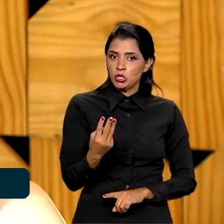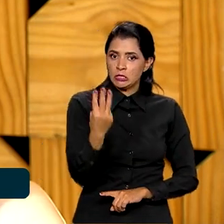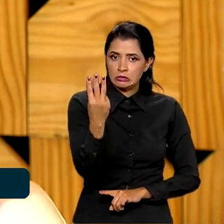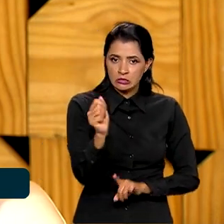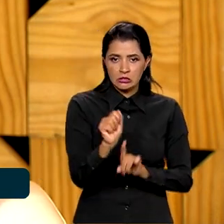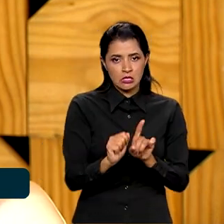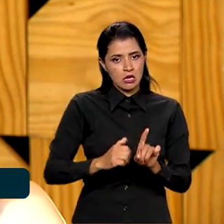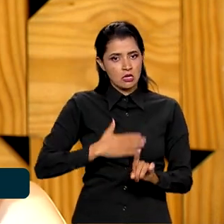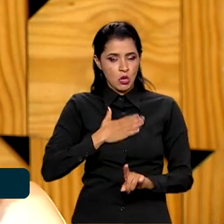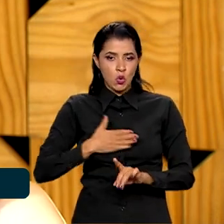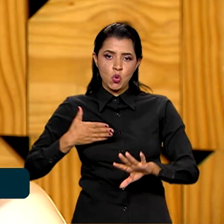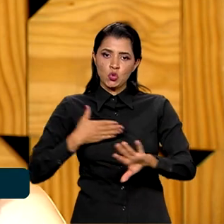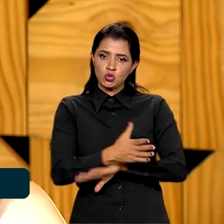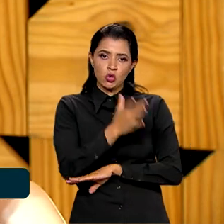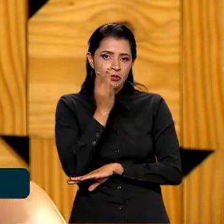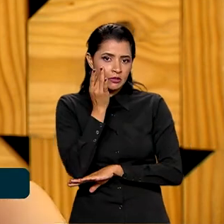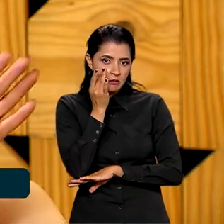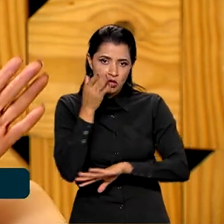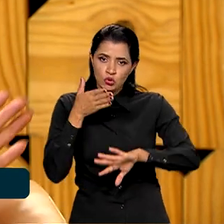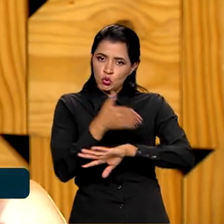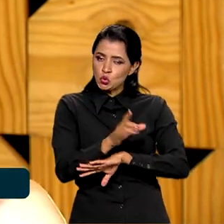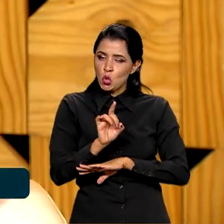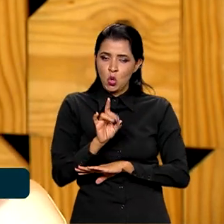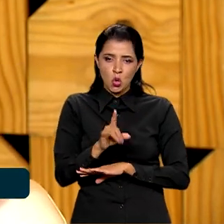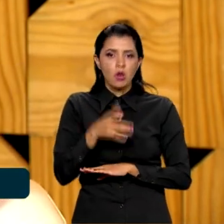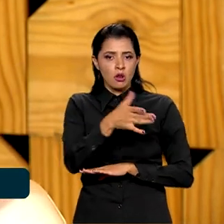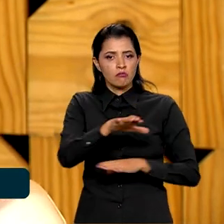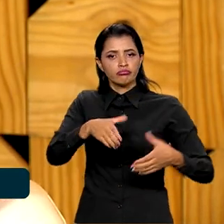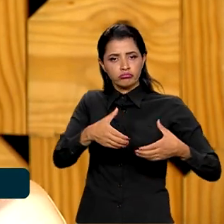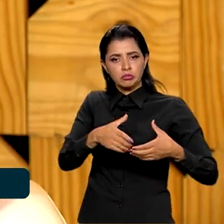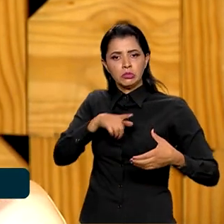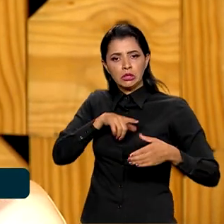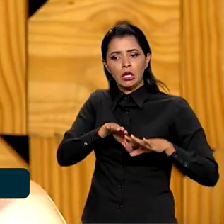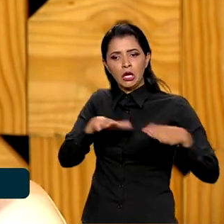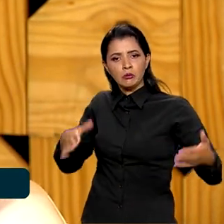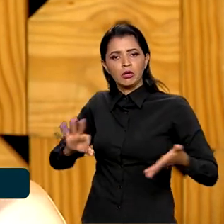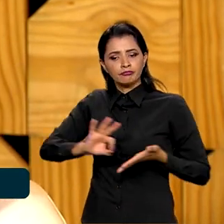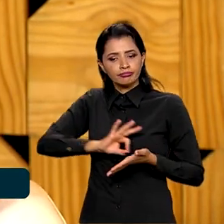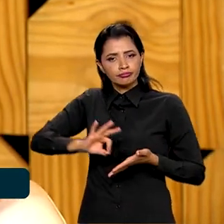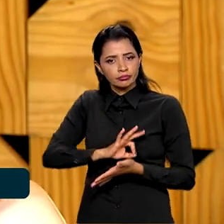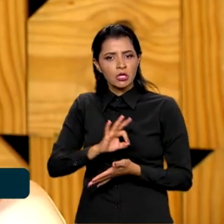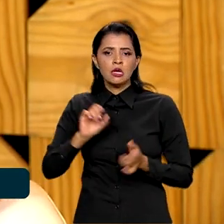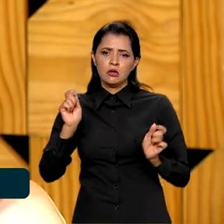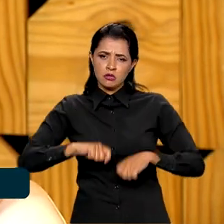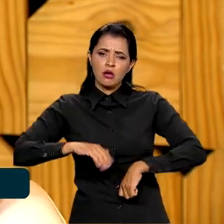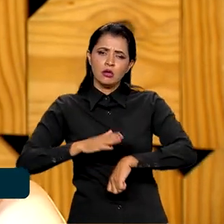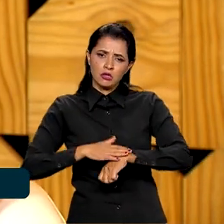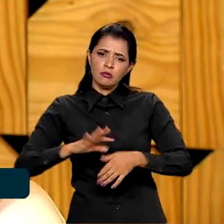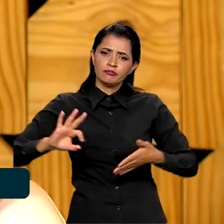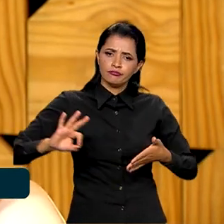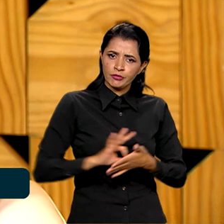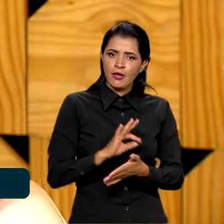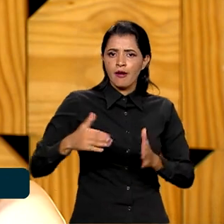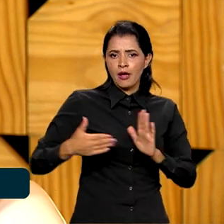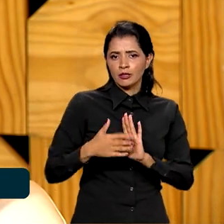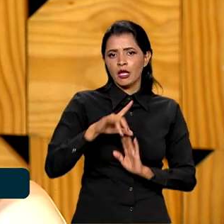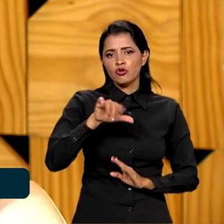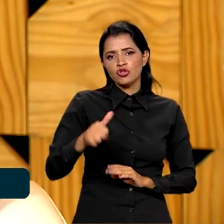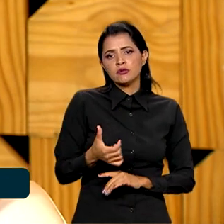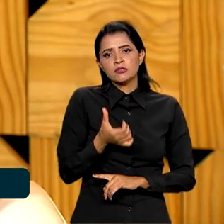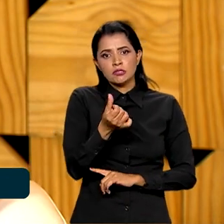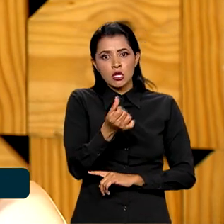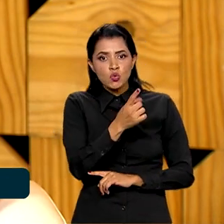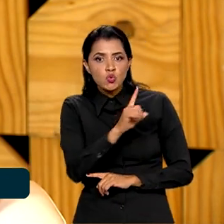é presencialmente lá no Hangar. Nós teremos toda uma equipe para fazer essas inscrições. Dá tempo de se inscrever até o dia 6, até o